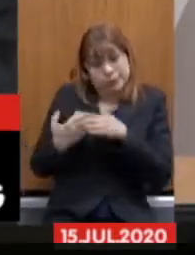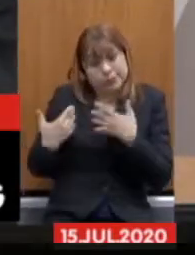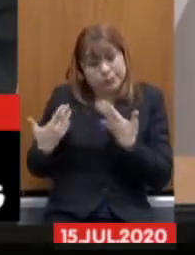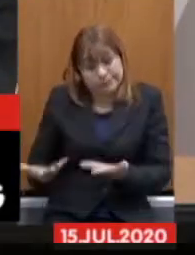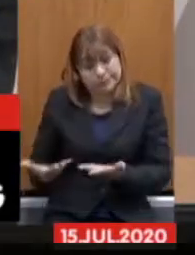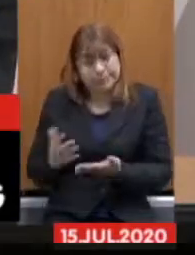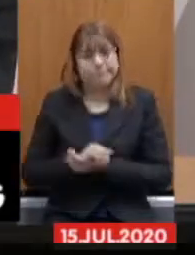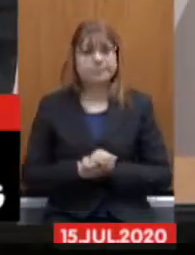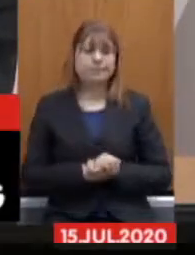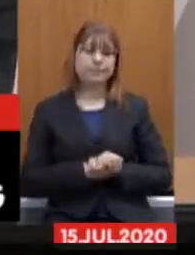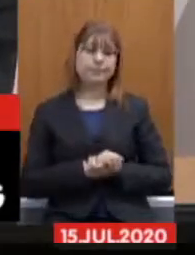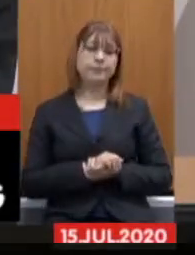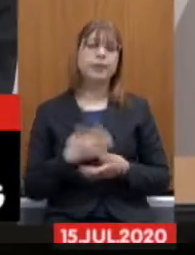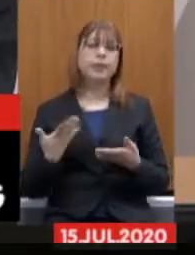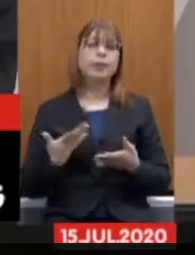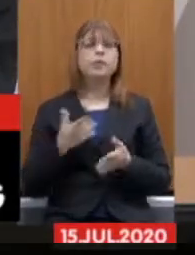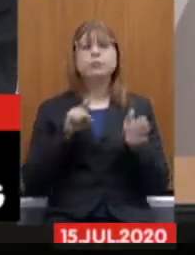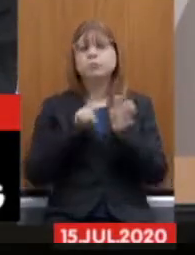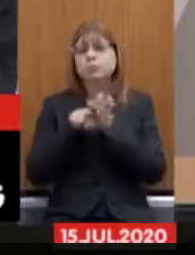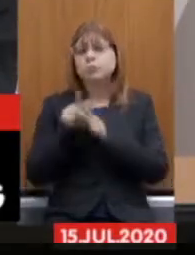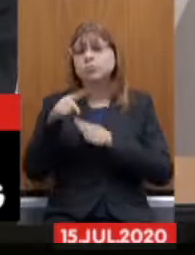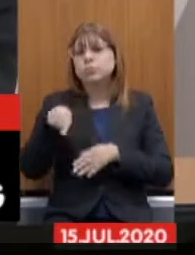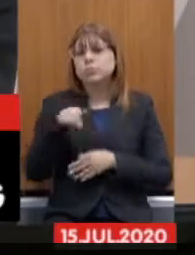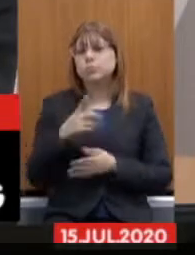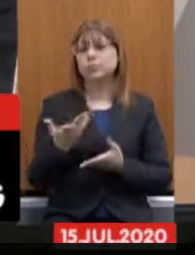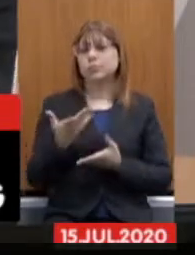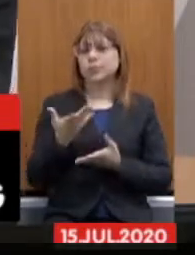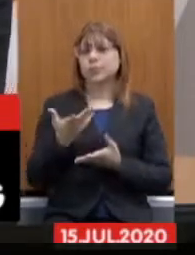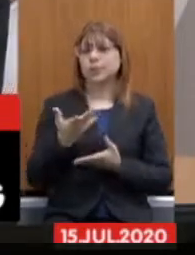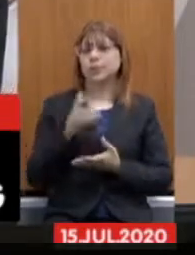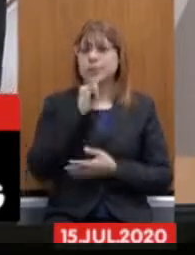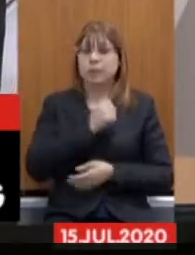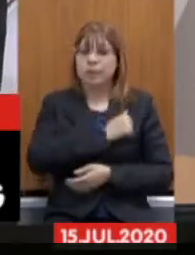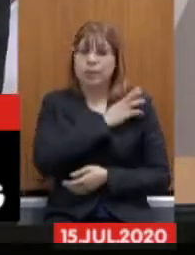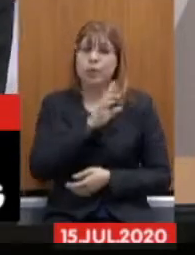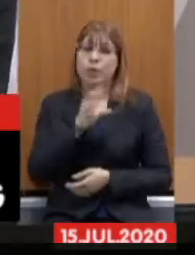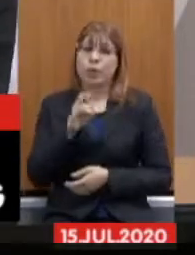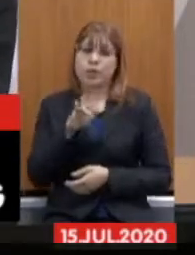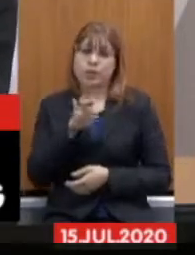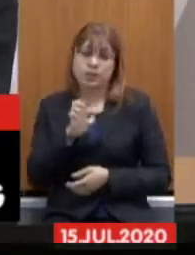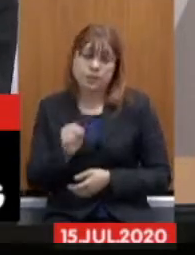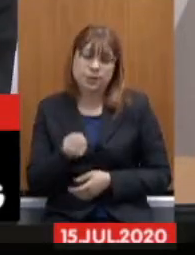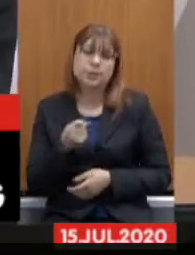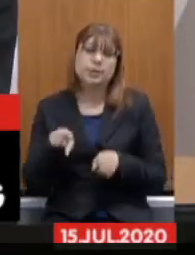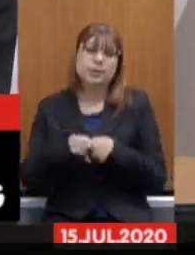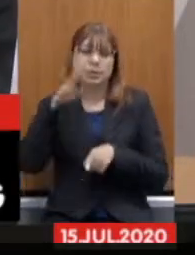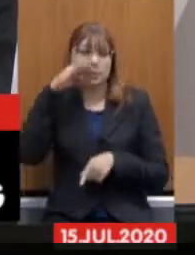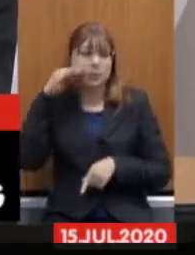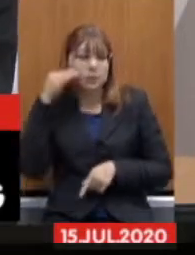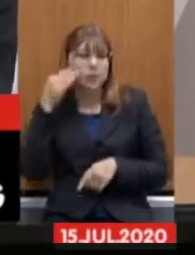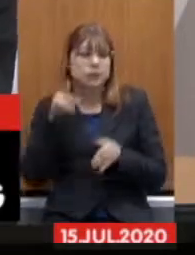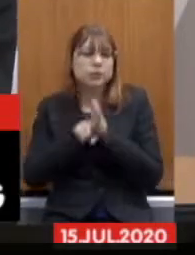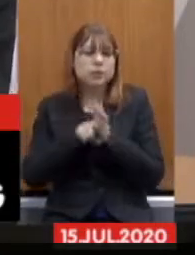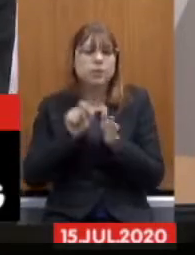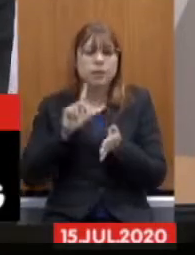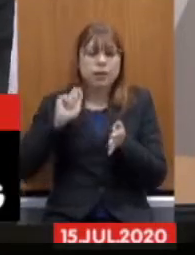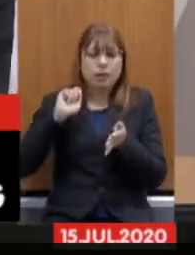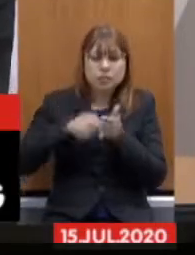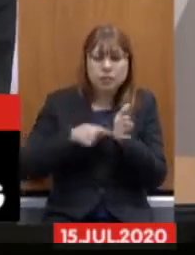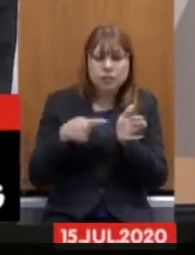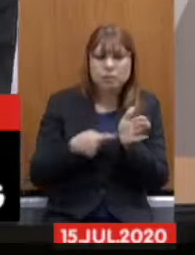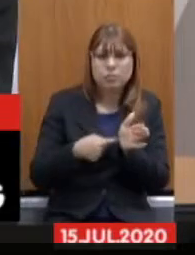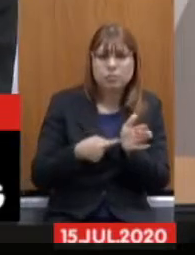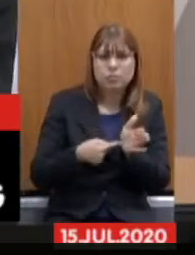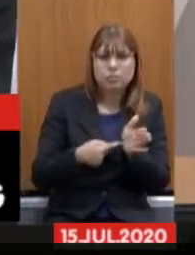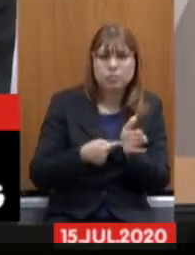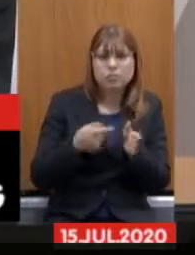e fica aqui um questionamento dos deputados aí mais investigativo sargento rodrigues beatriz cerqueira eu queria saber quem que assinou e se parecer